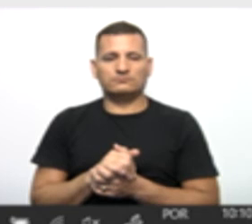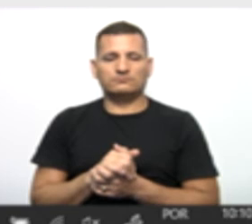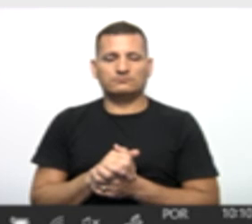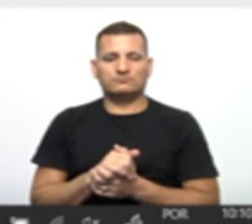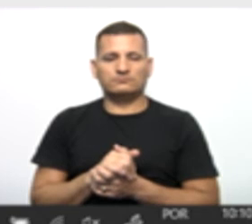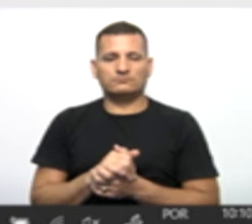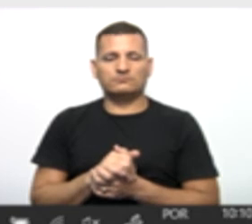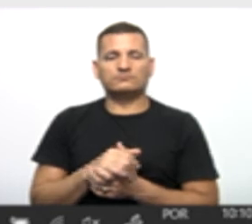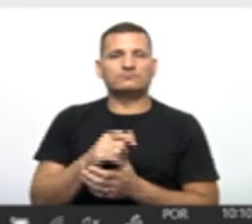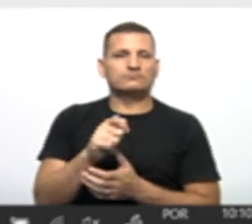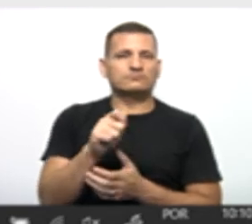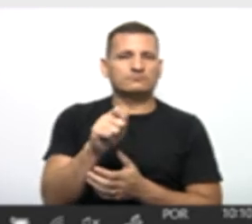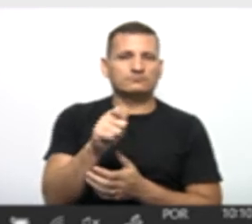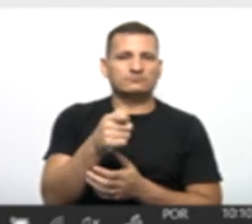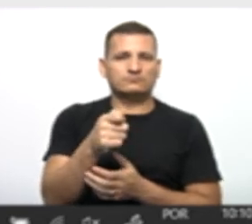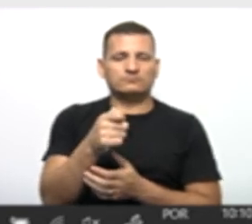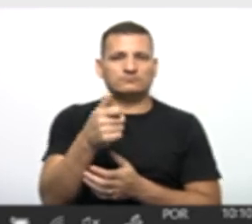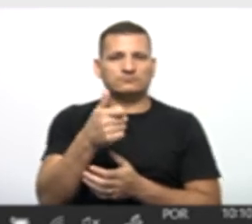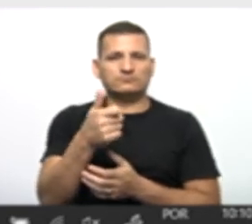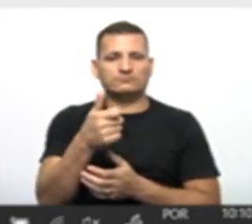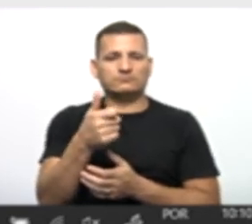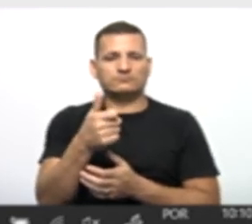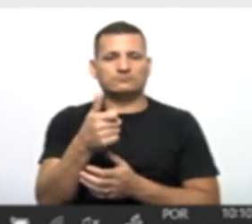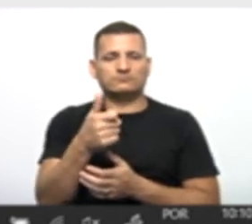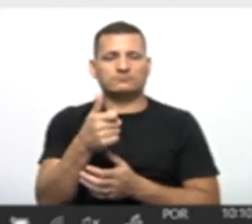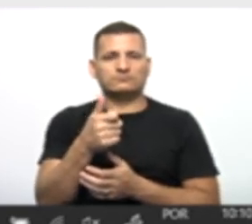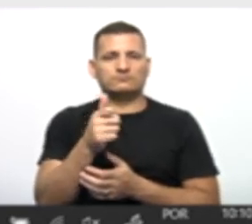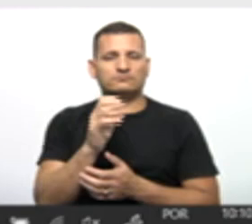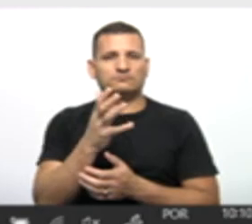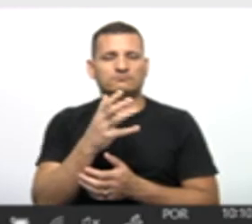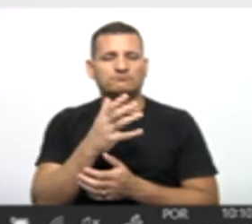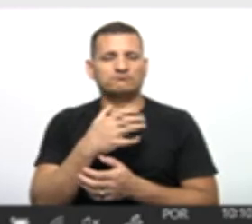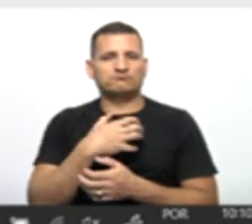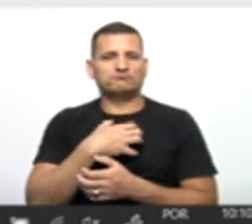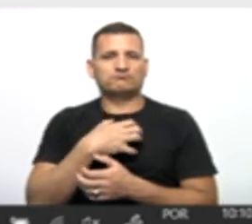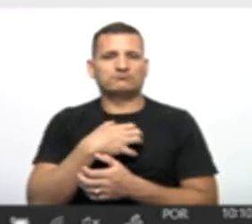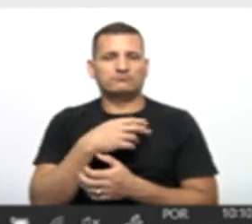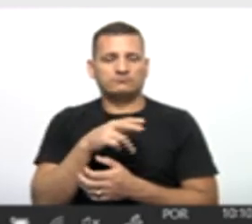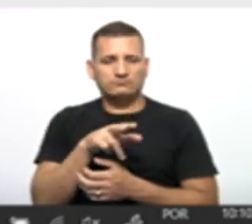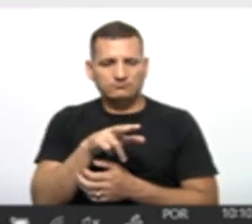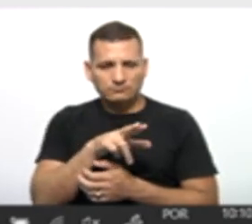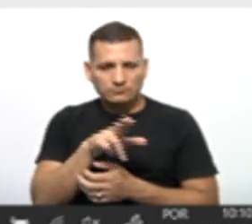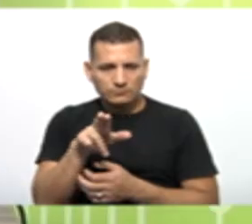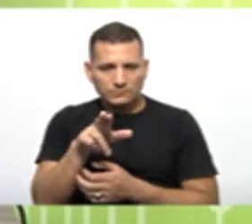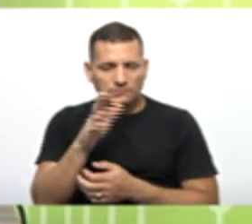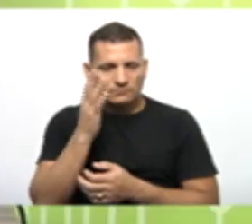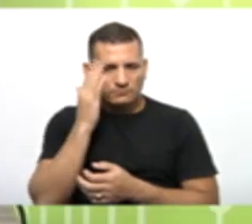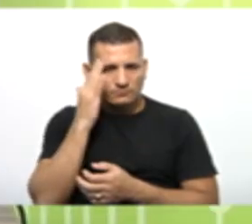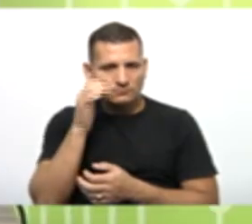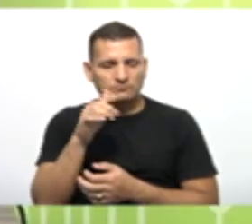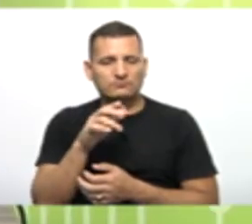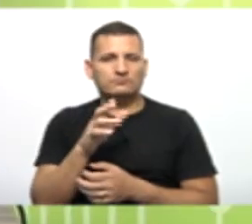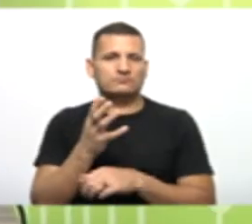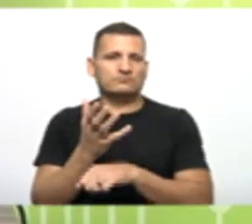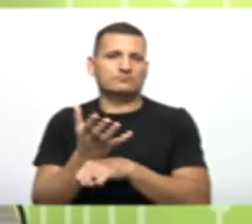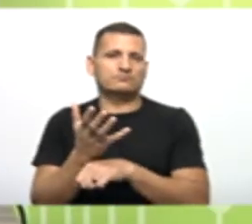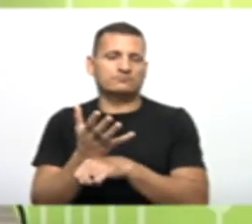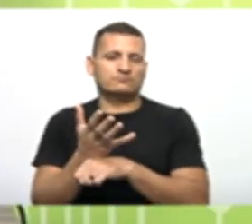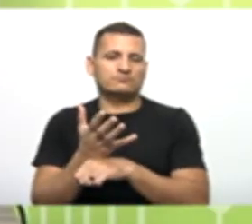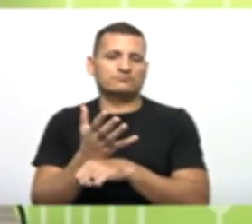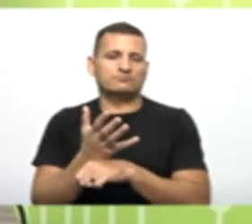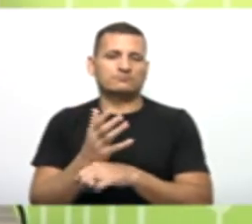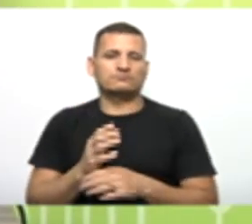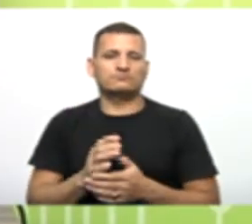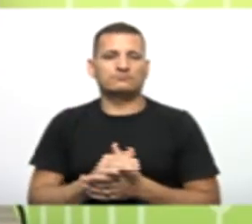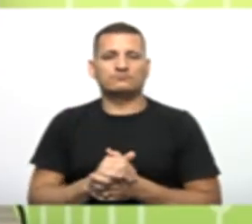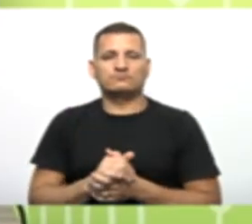naturalmente ela já te leva fica instintivo, né? Você olha o nome e já te remete ao nome da disciplina, fica bem mais tranquilo de